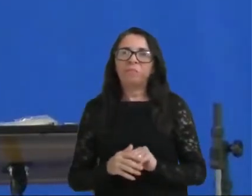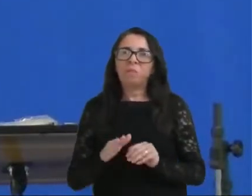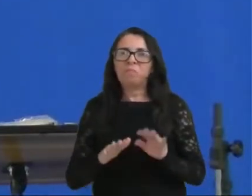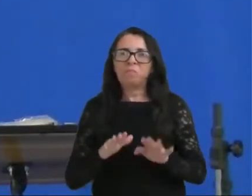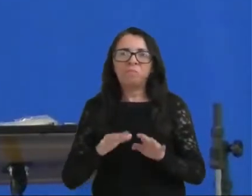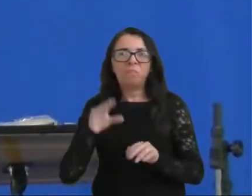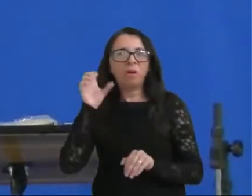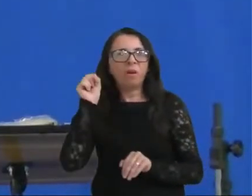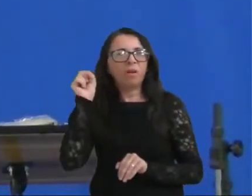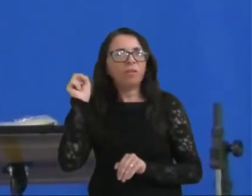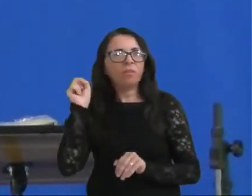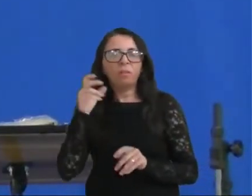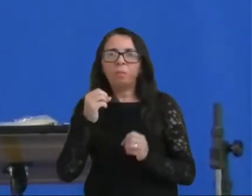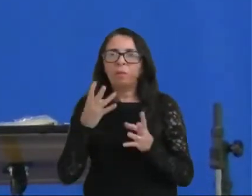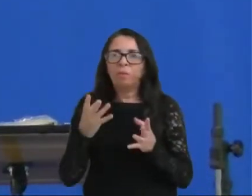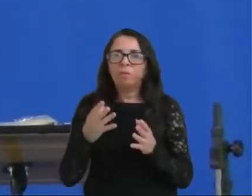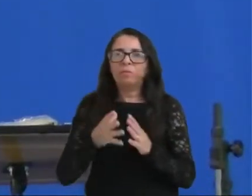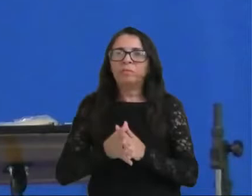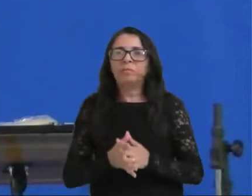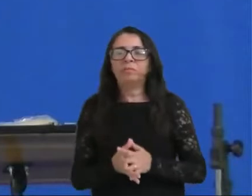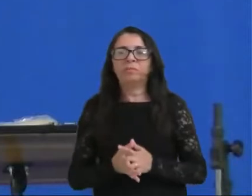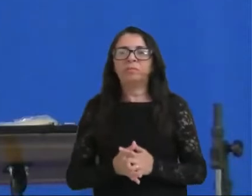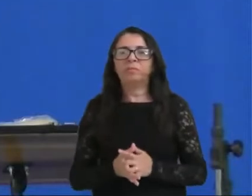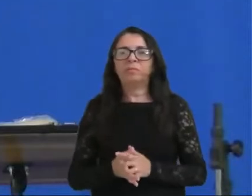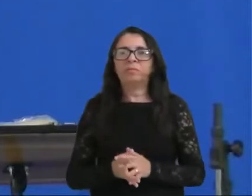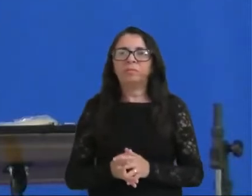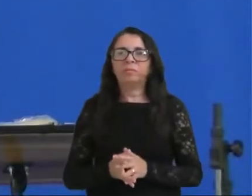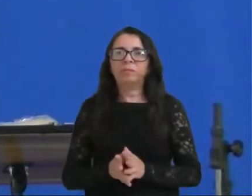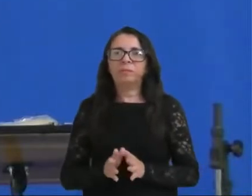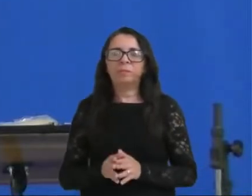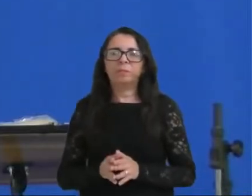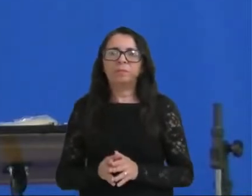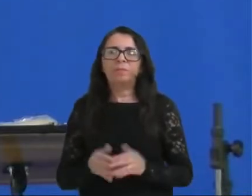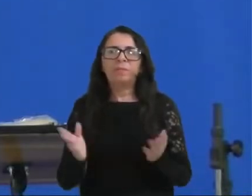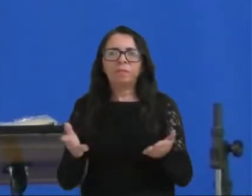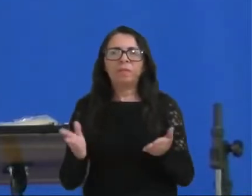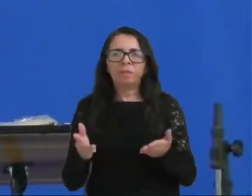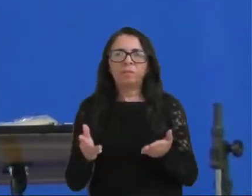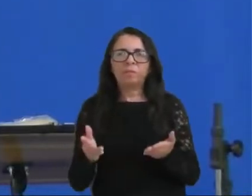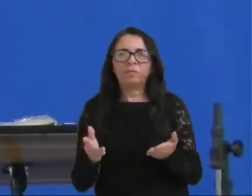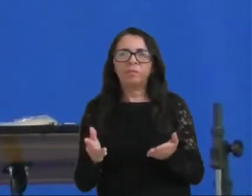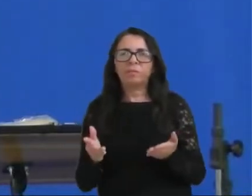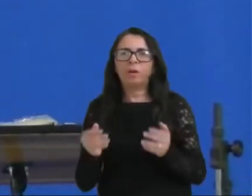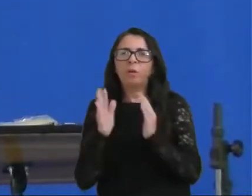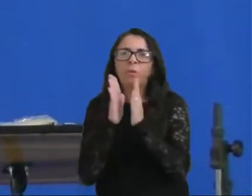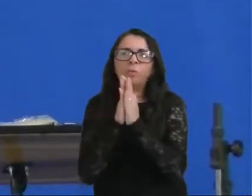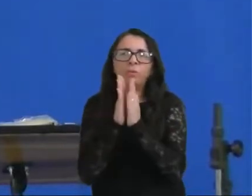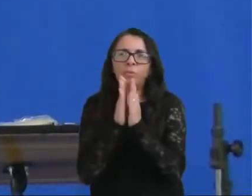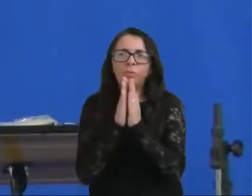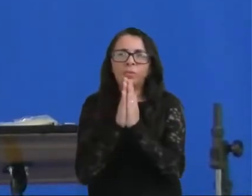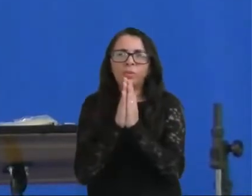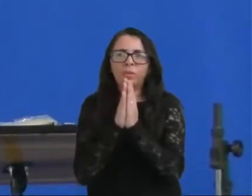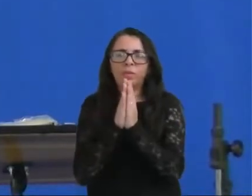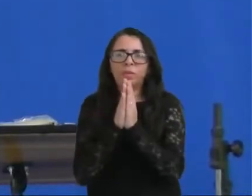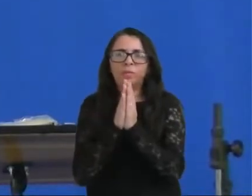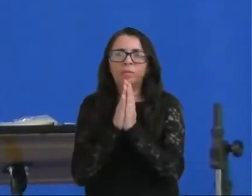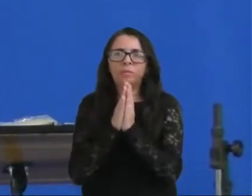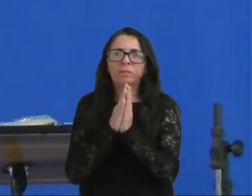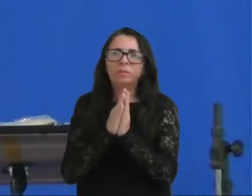Mas gostaria de estar orando por você que tem